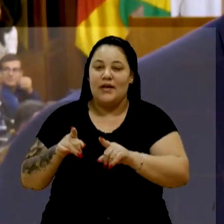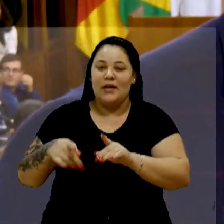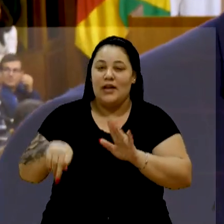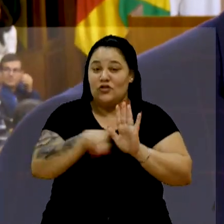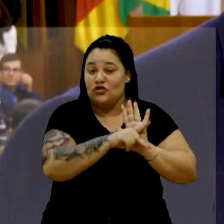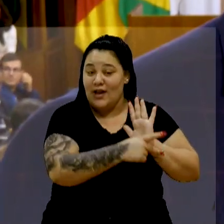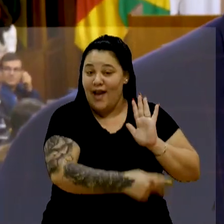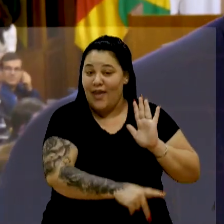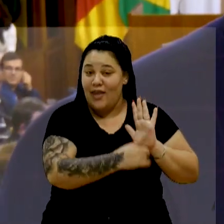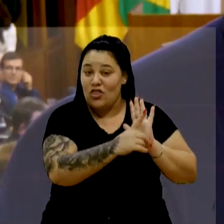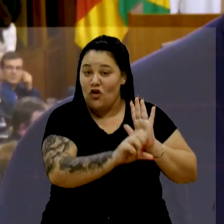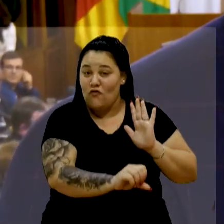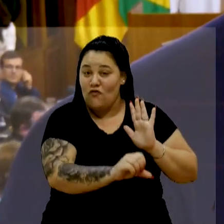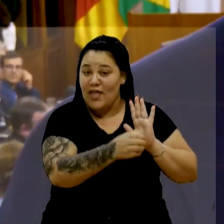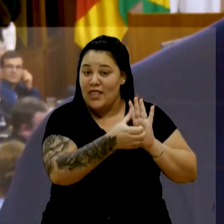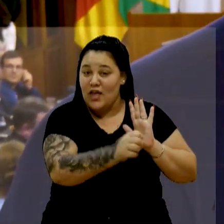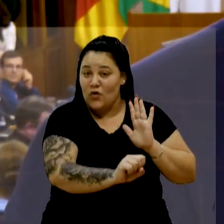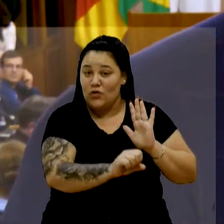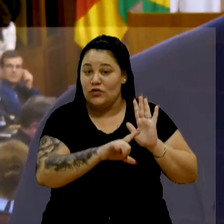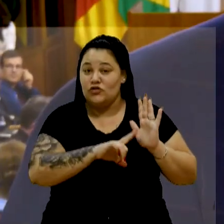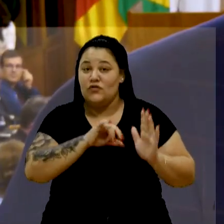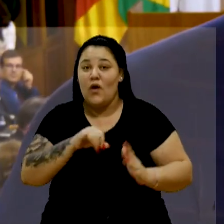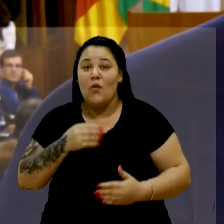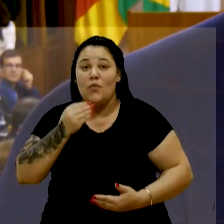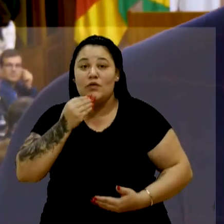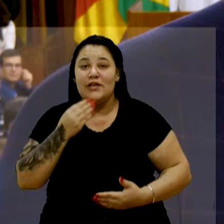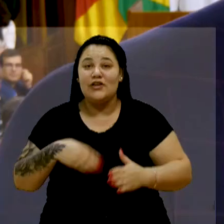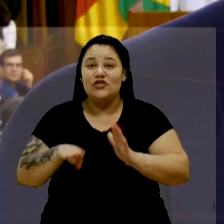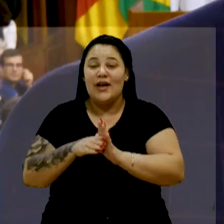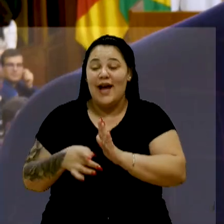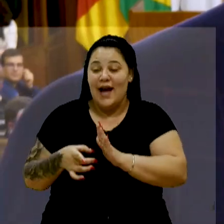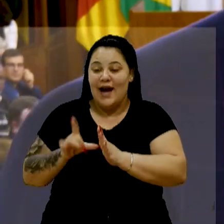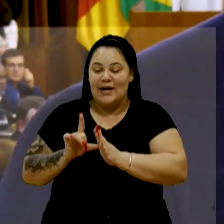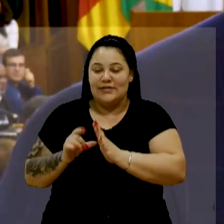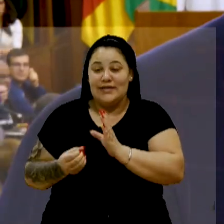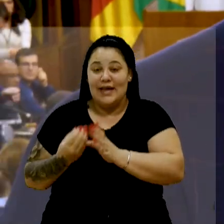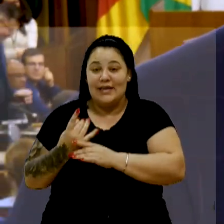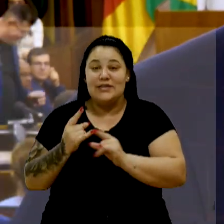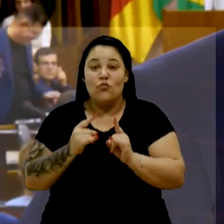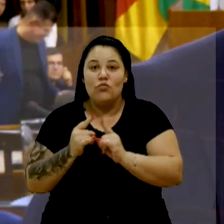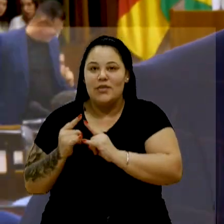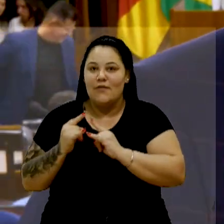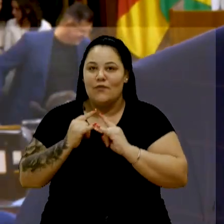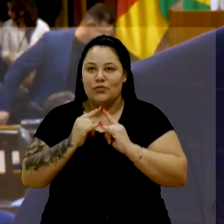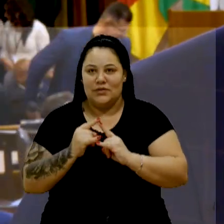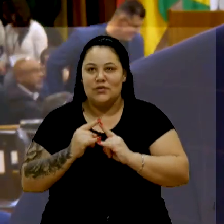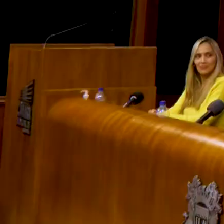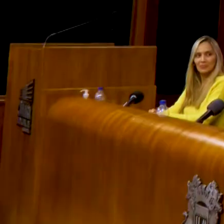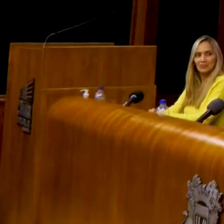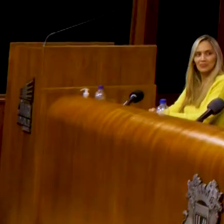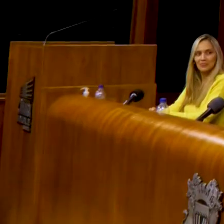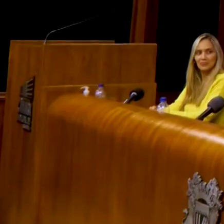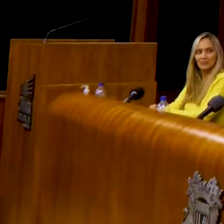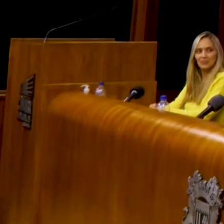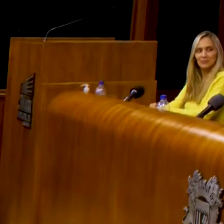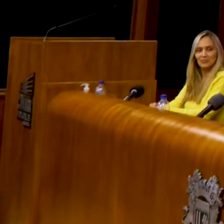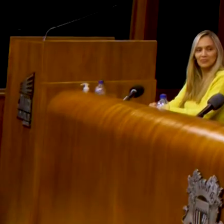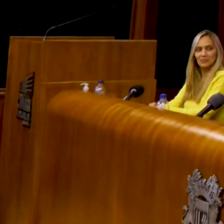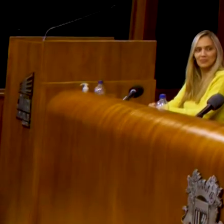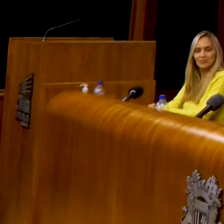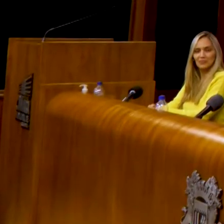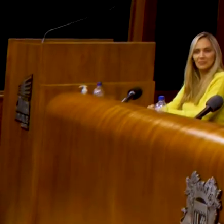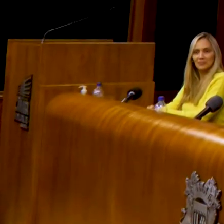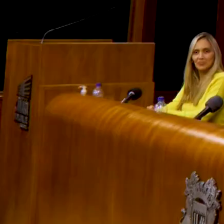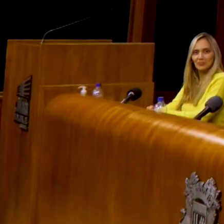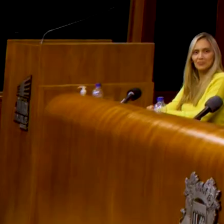tive a oportunidade de chegar aqui ainda antes da fundação, da formação, né, do Centro Filantrópico com